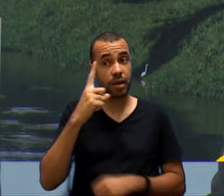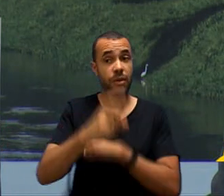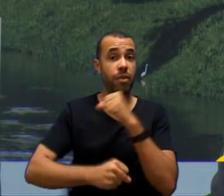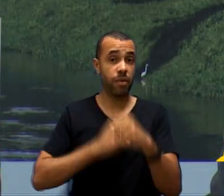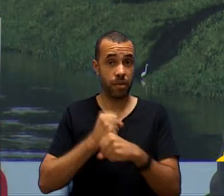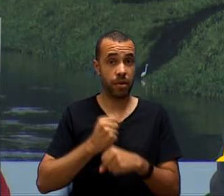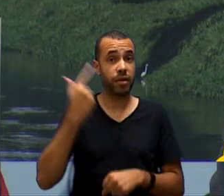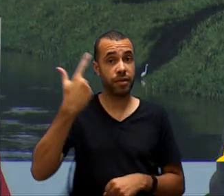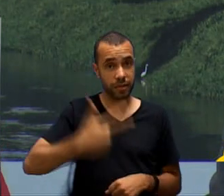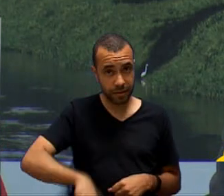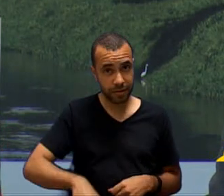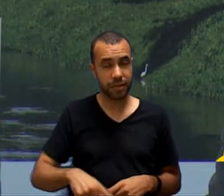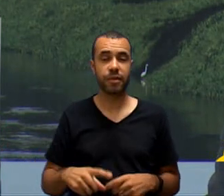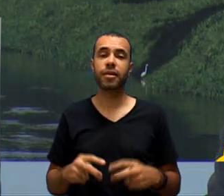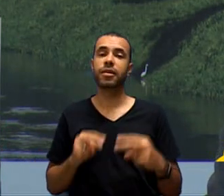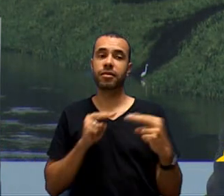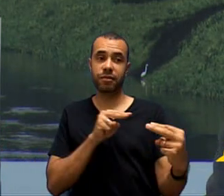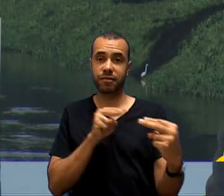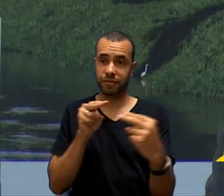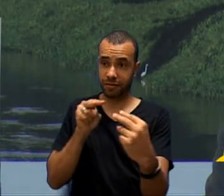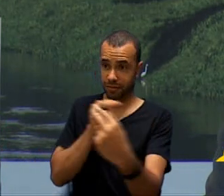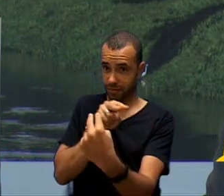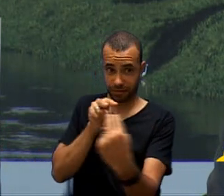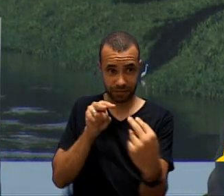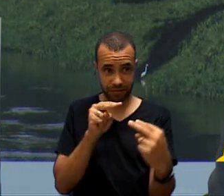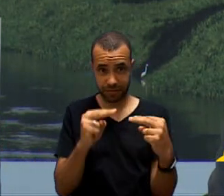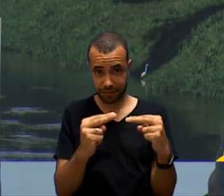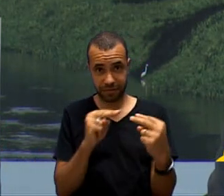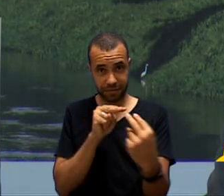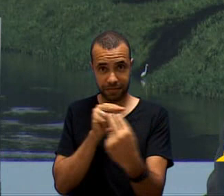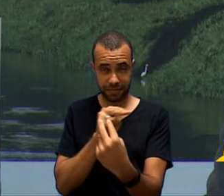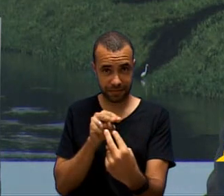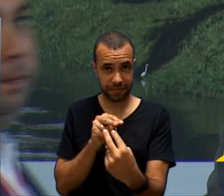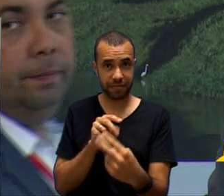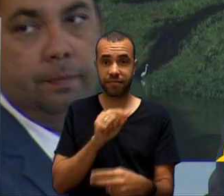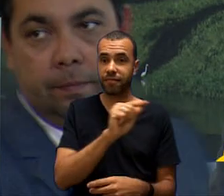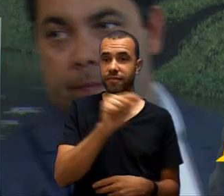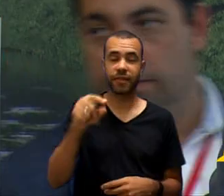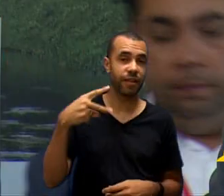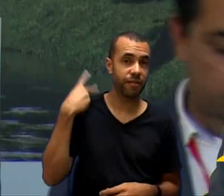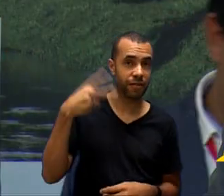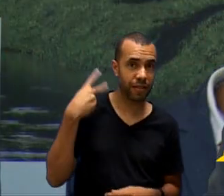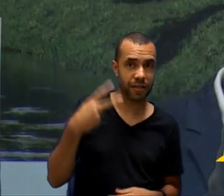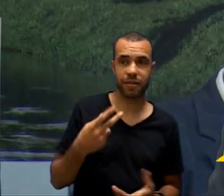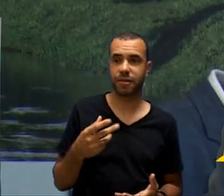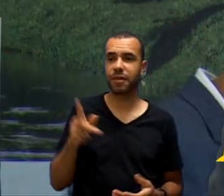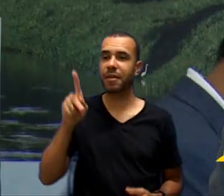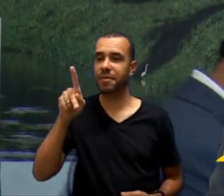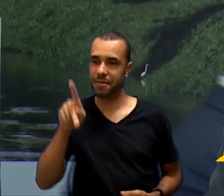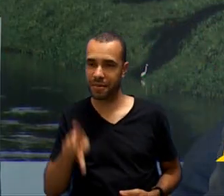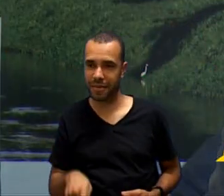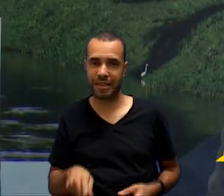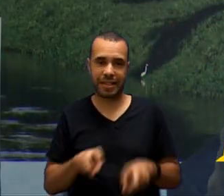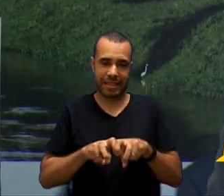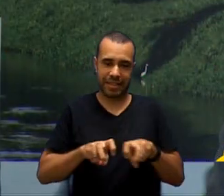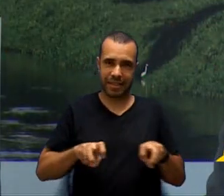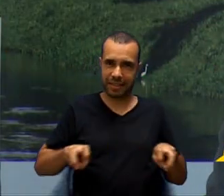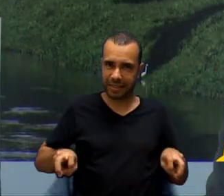novo. E vocês, vereadores, vereadores, presidente, toda a mesa